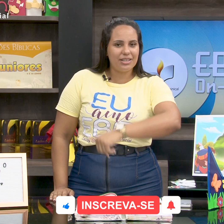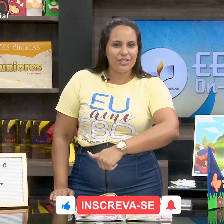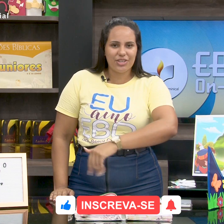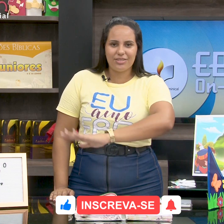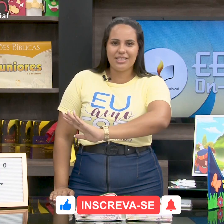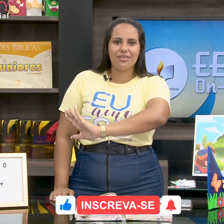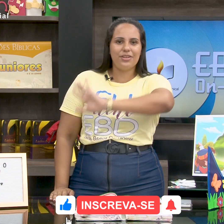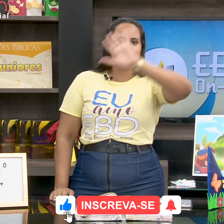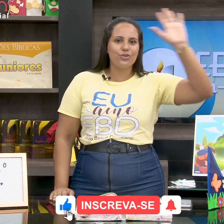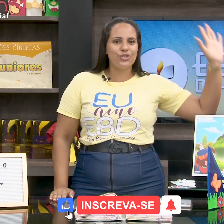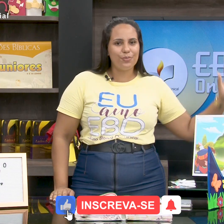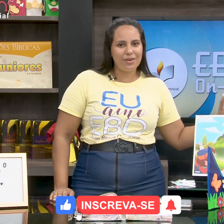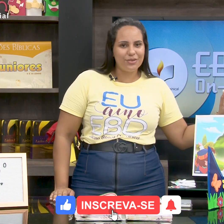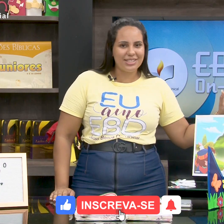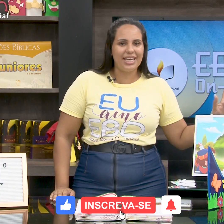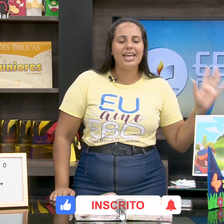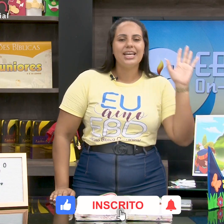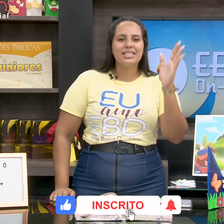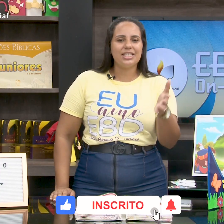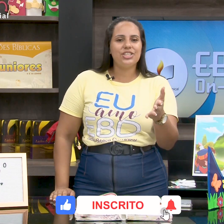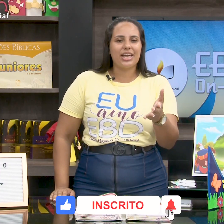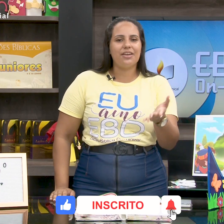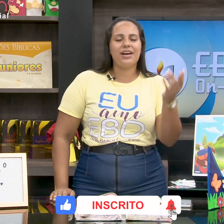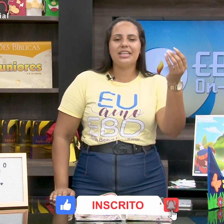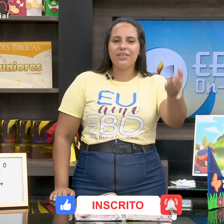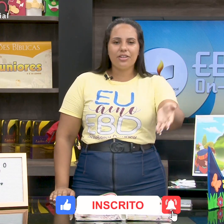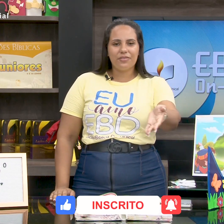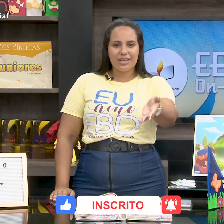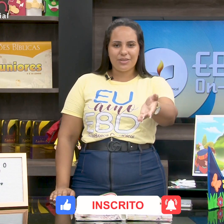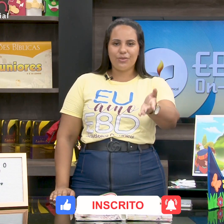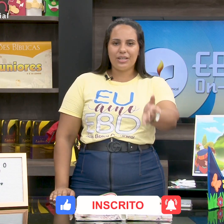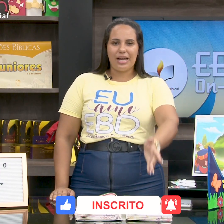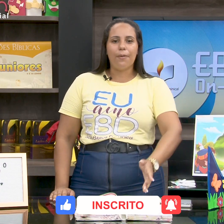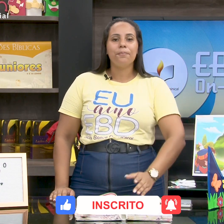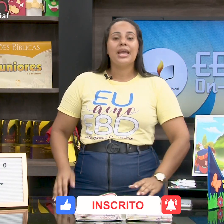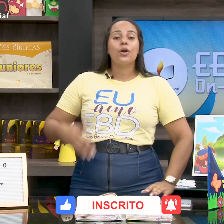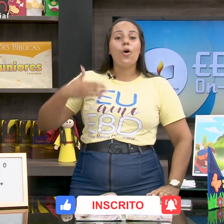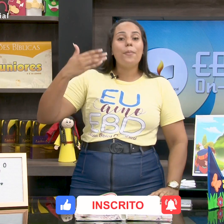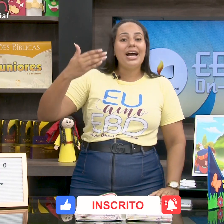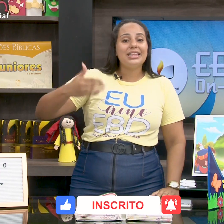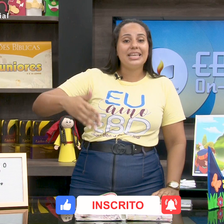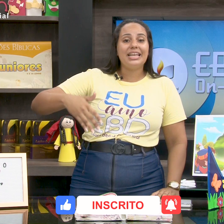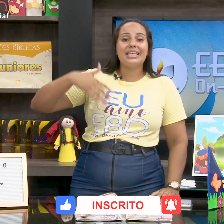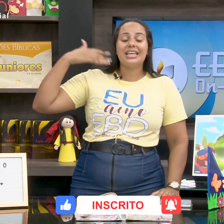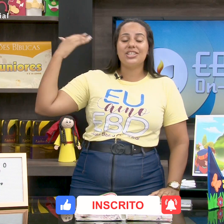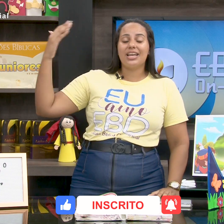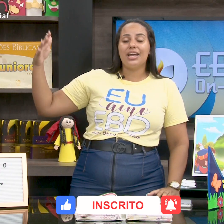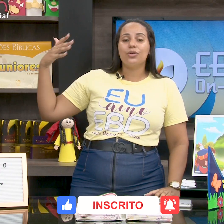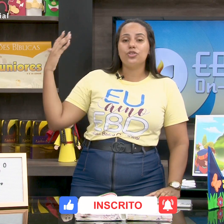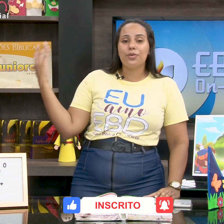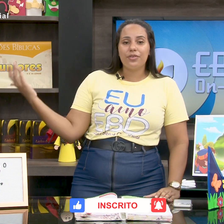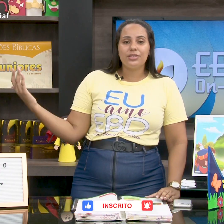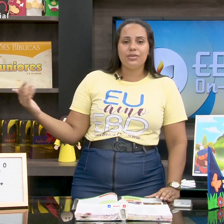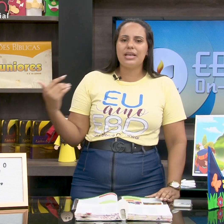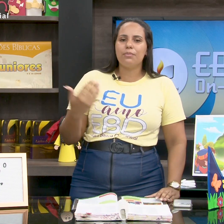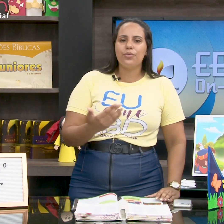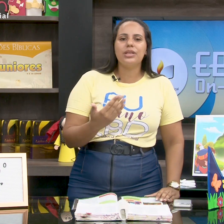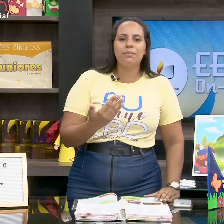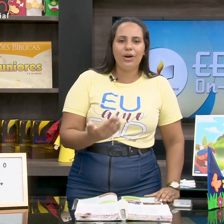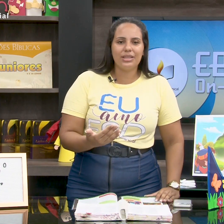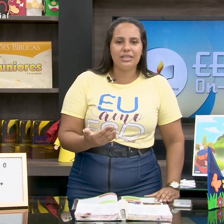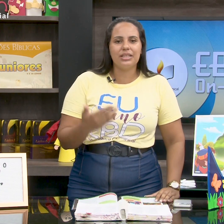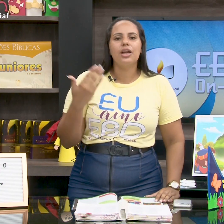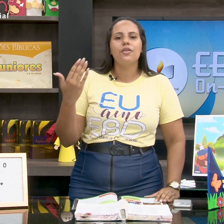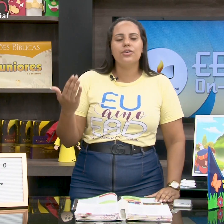se você ainda não é inscrito. Se esse vídeo surgiu para você, se inscreva, ative a notificação do canal. Compartilhe até chegar em outros professores. É